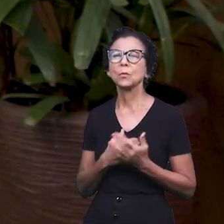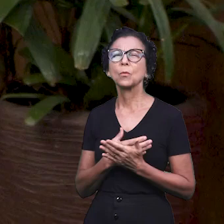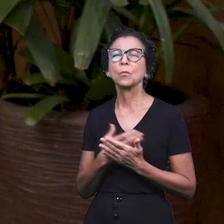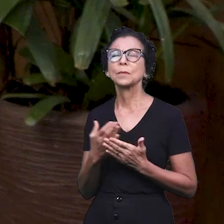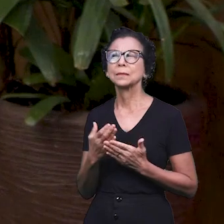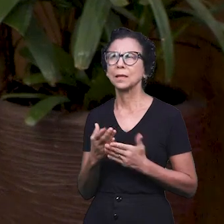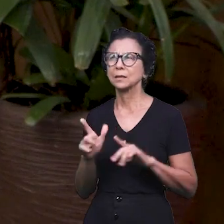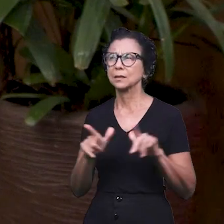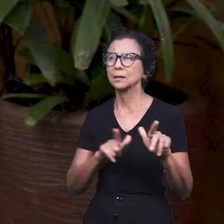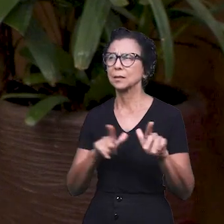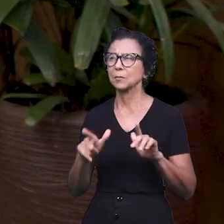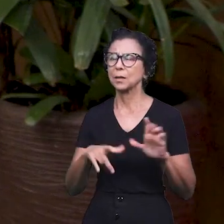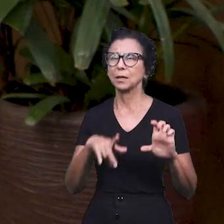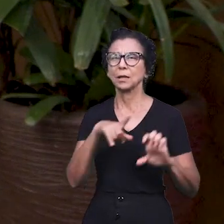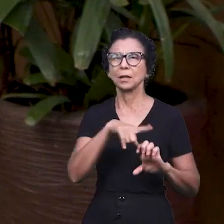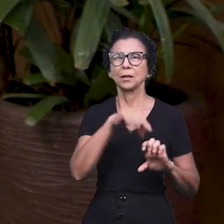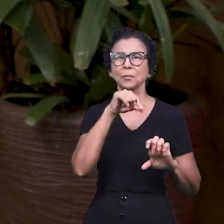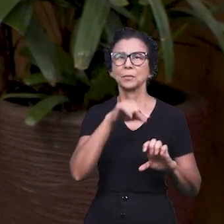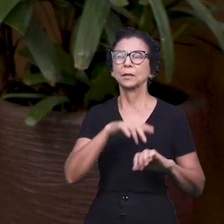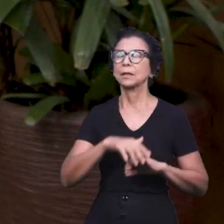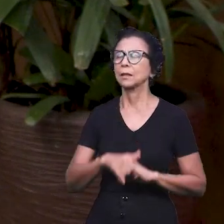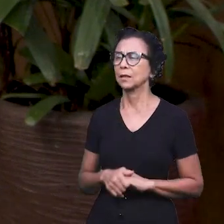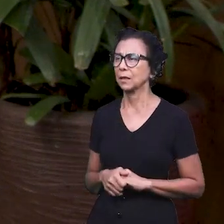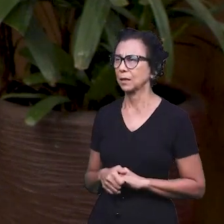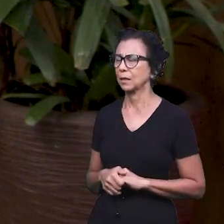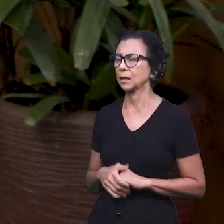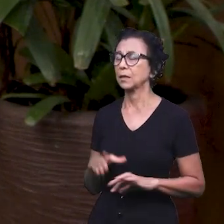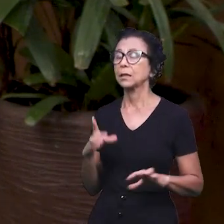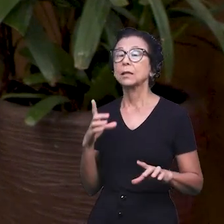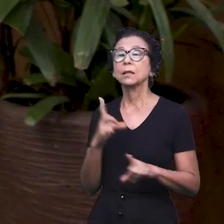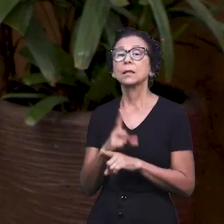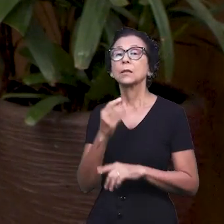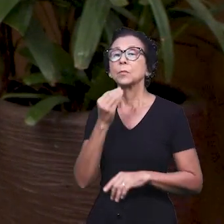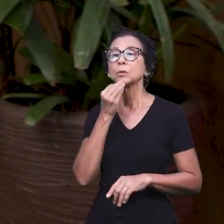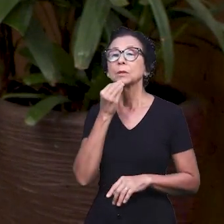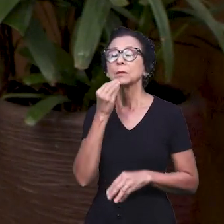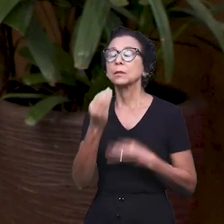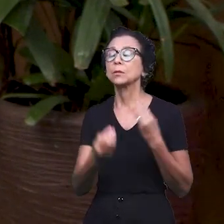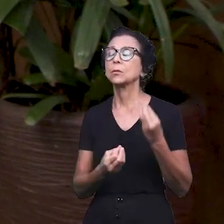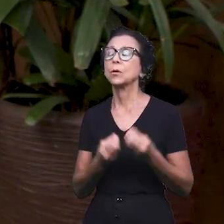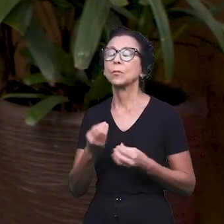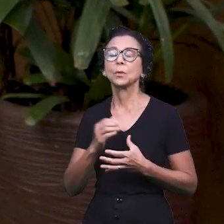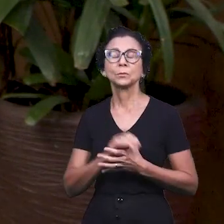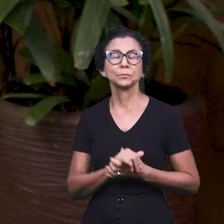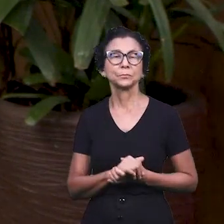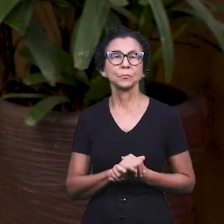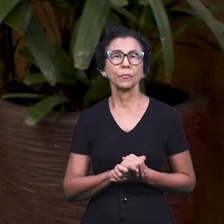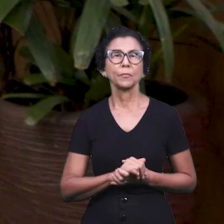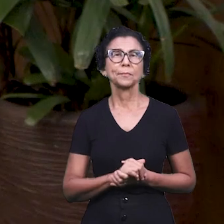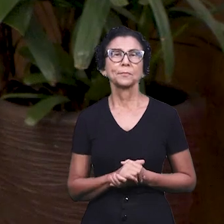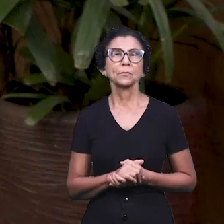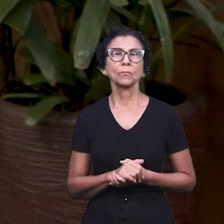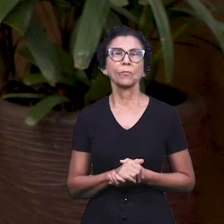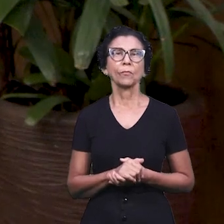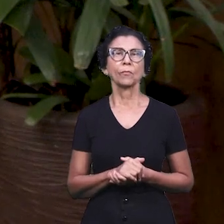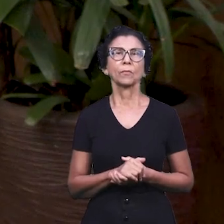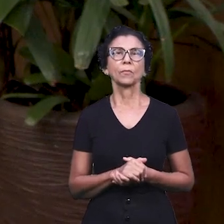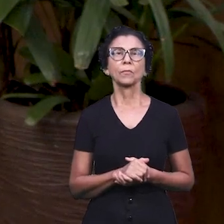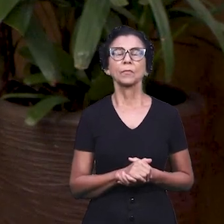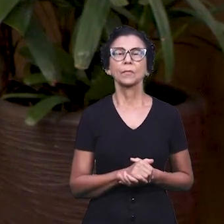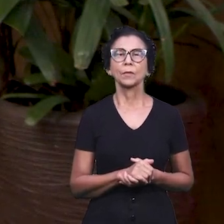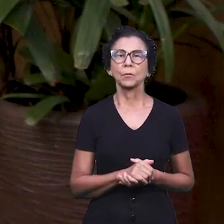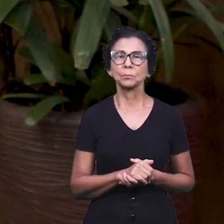vocês resolveram empreender em casa? Como foi que vocês descobriram essa oportunidade? E como foi que